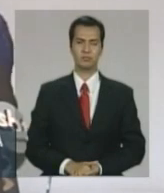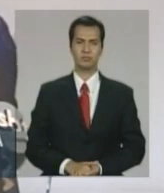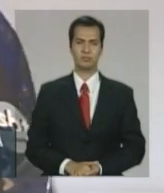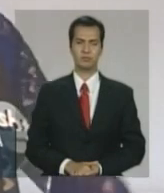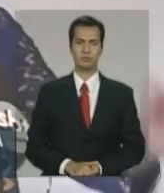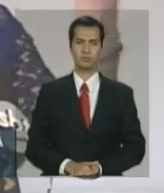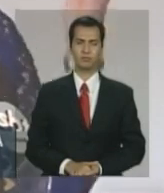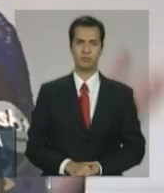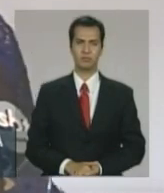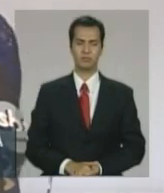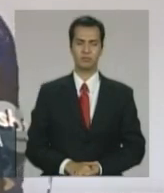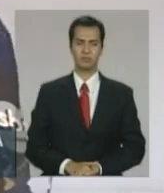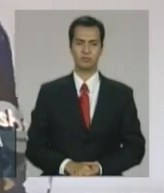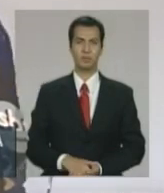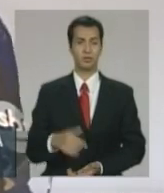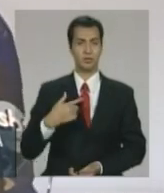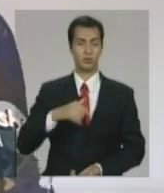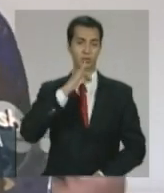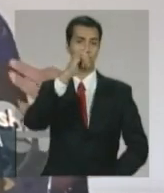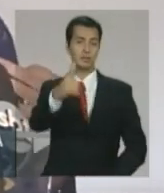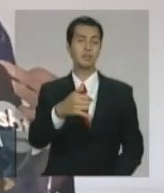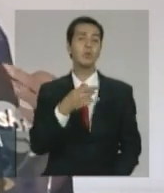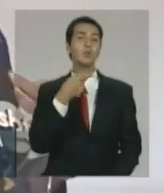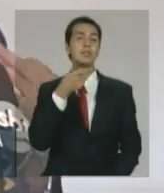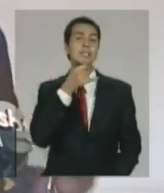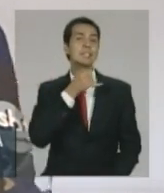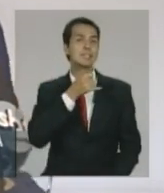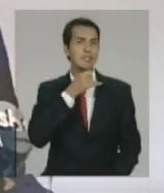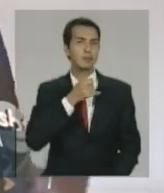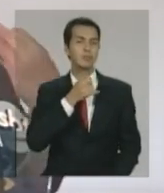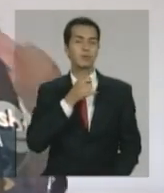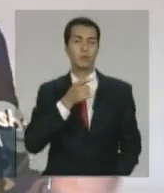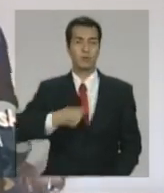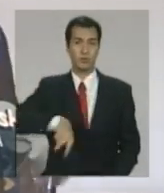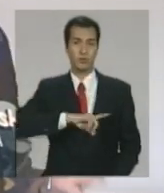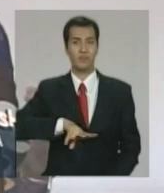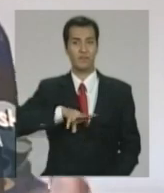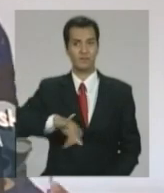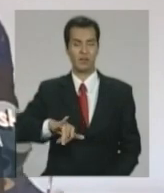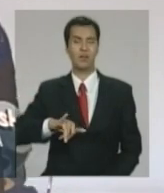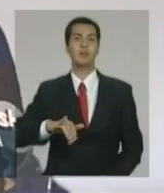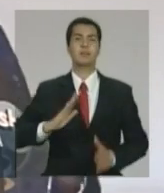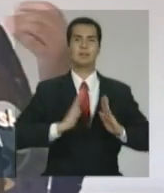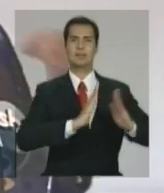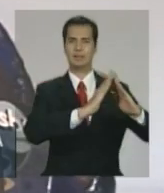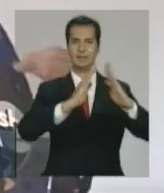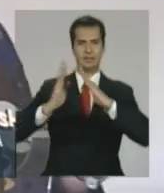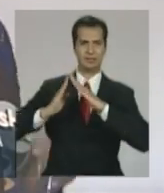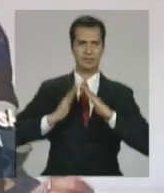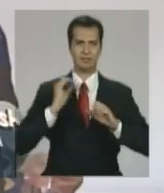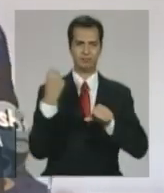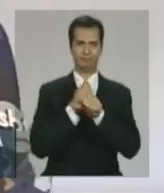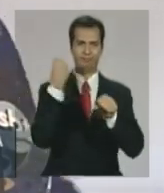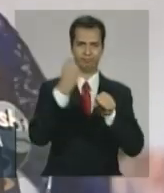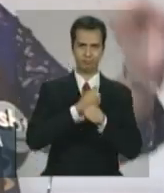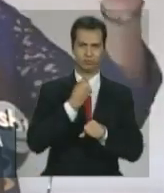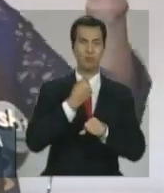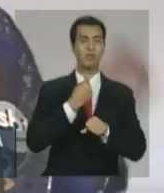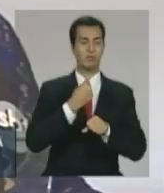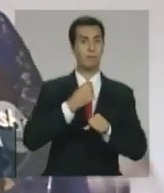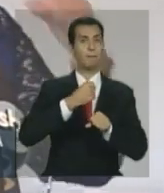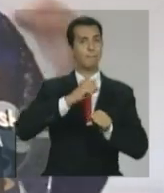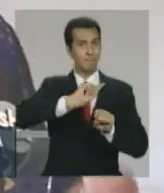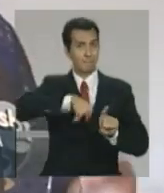com custeio? Mas estava. Nós, eu estou te dando um exemplo, nós vamos fazer um esforço no Minha Casa Minha Vida excepcional. Nós vamos